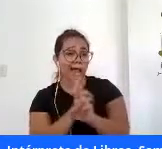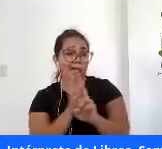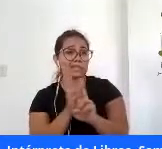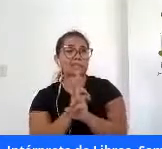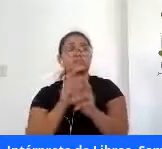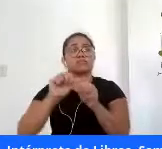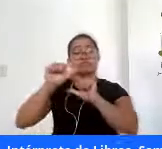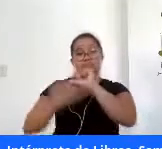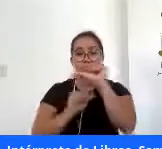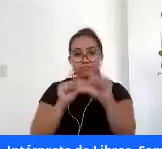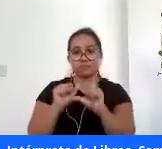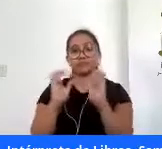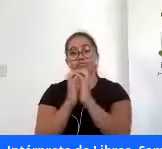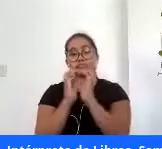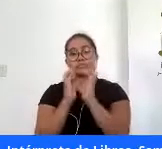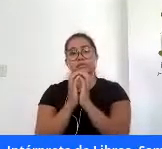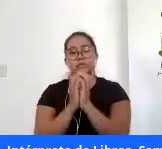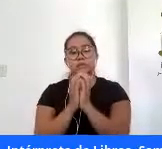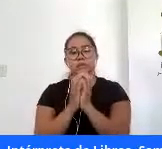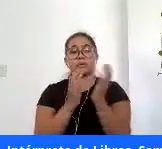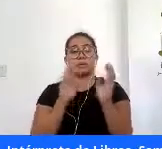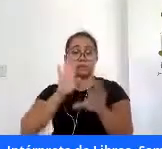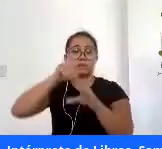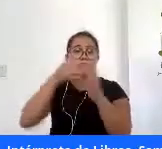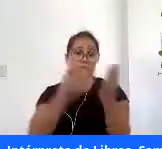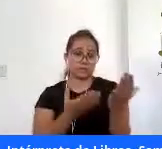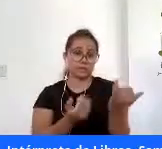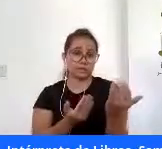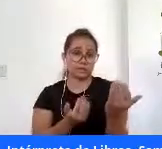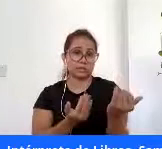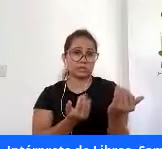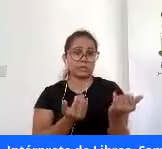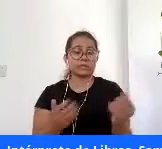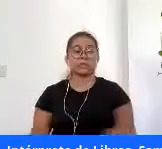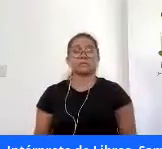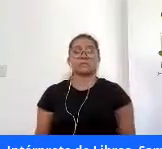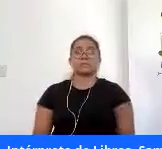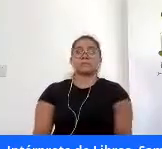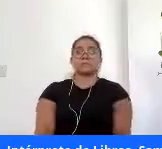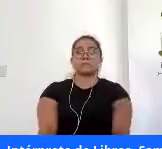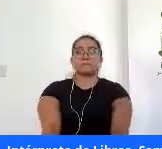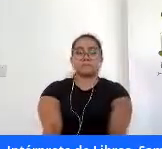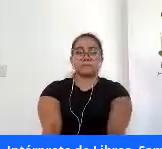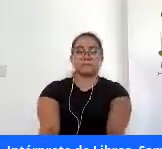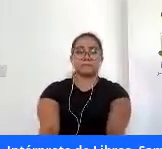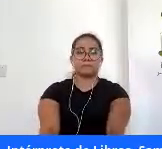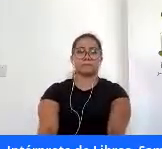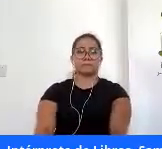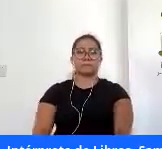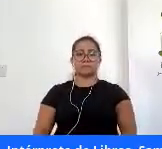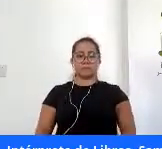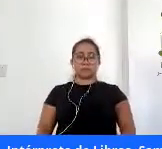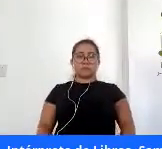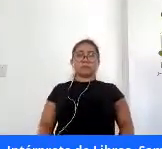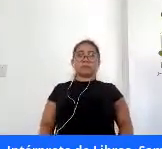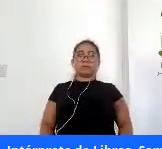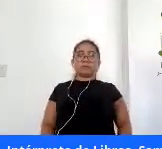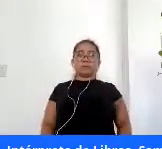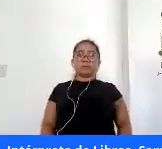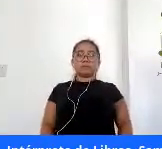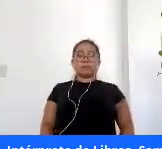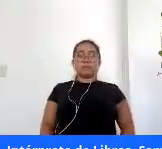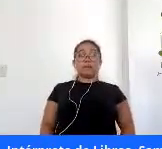cérebro mediante as alterações nos hormônios promovidos pela puberdade. Então, aqui, só